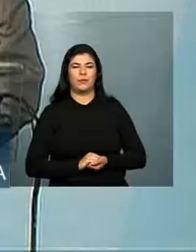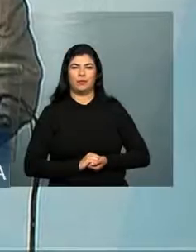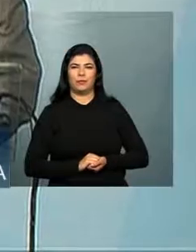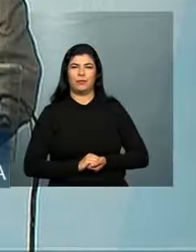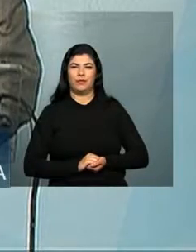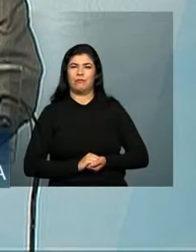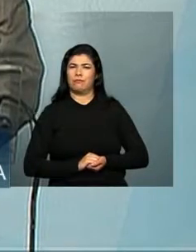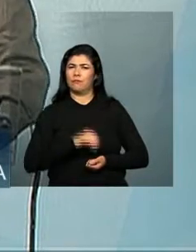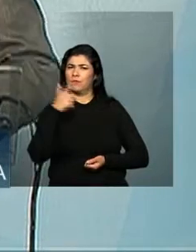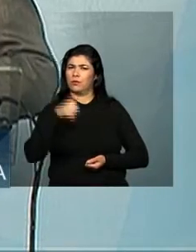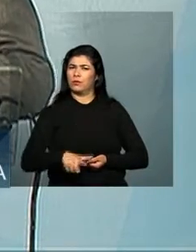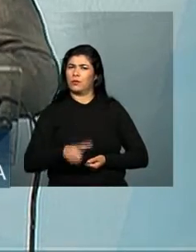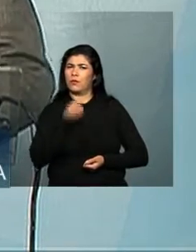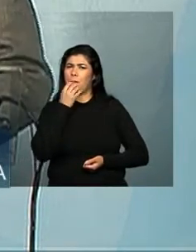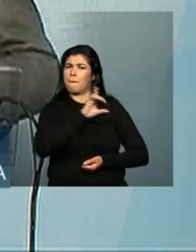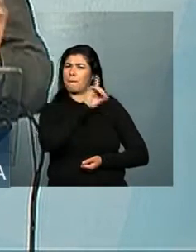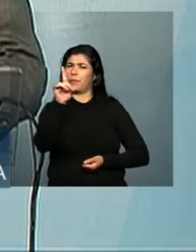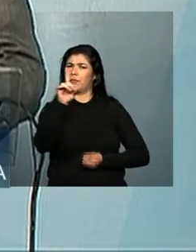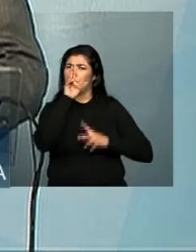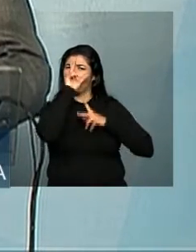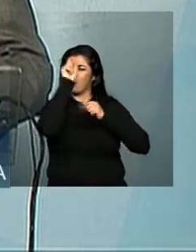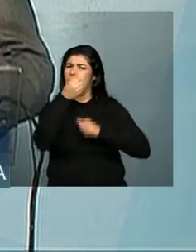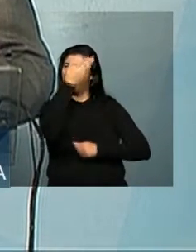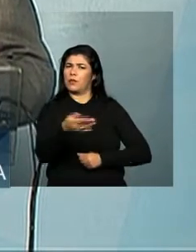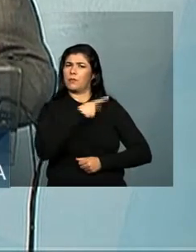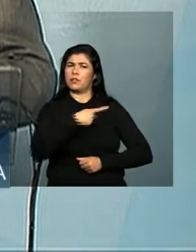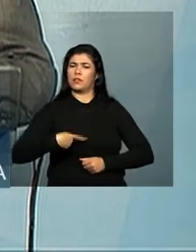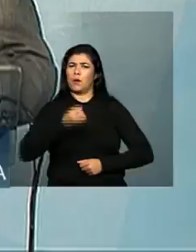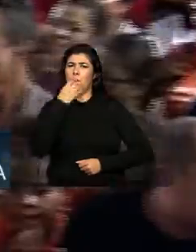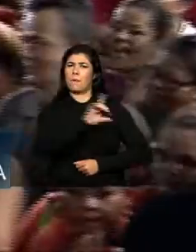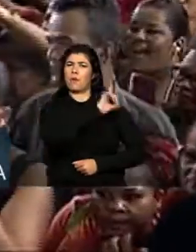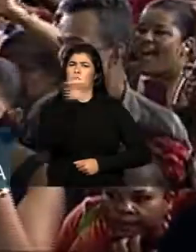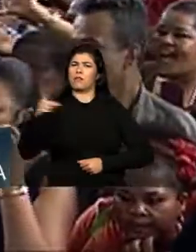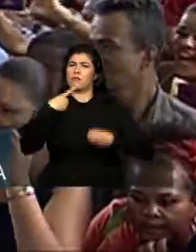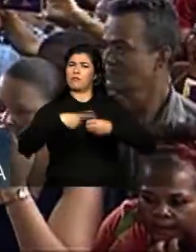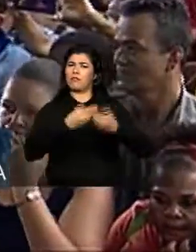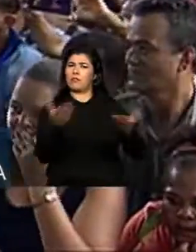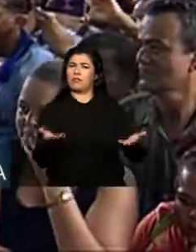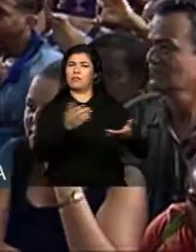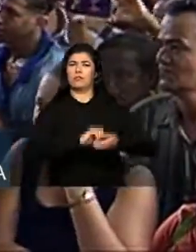Tá fraco. Vamos dar um bom dia forte para a nossa presidenta. Bom dia, Feira.